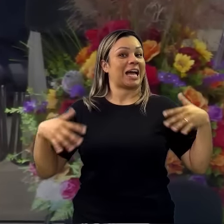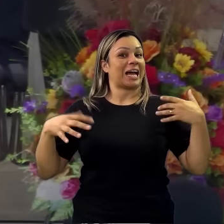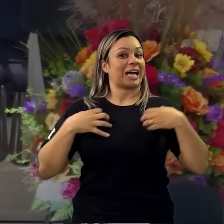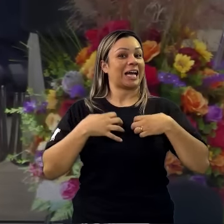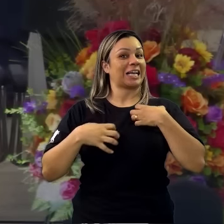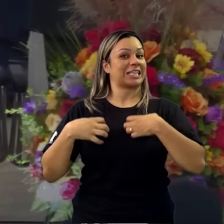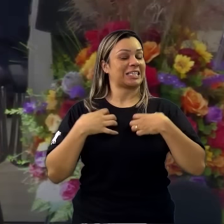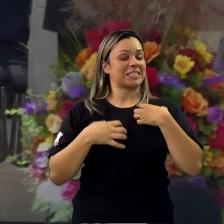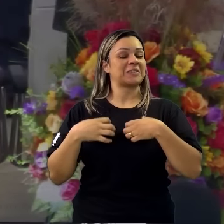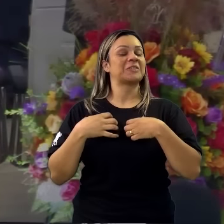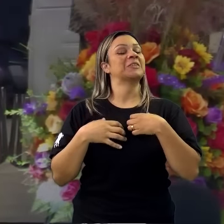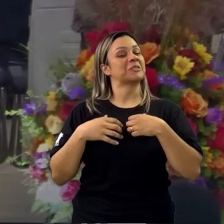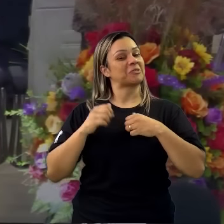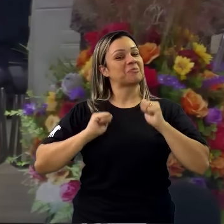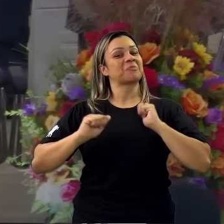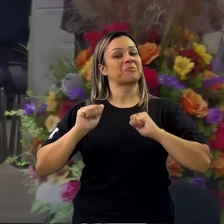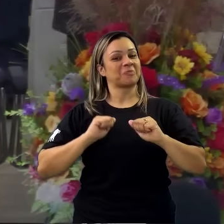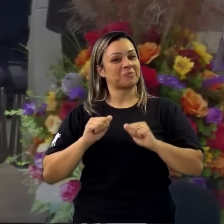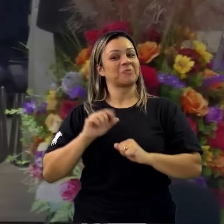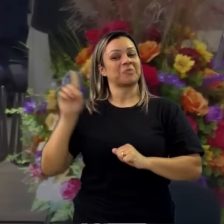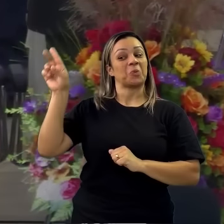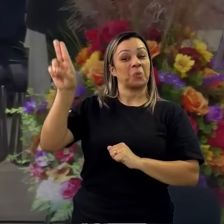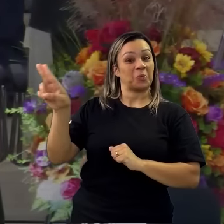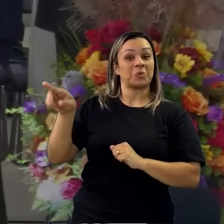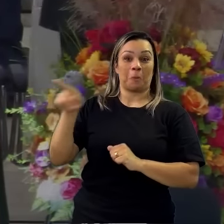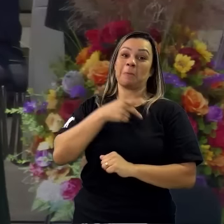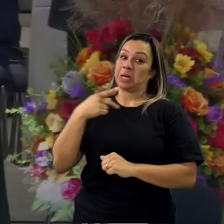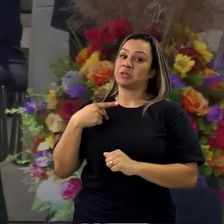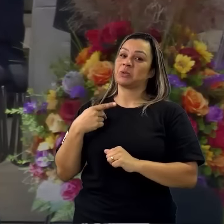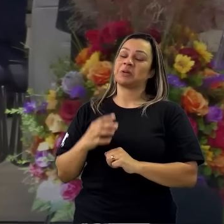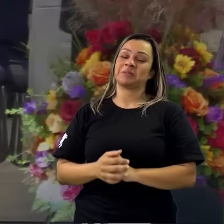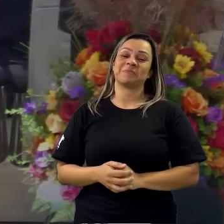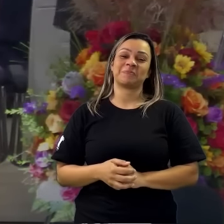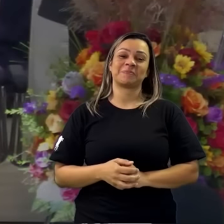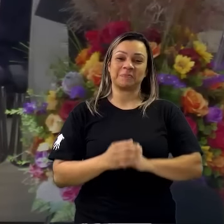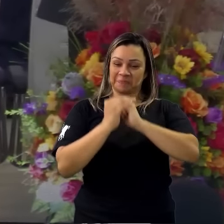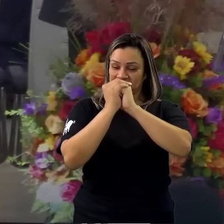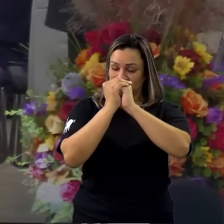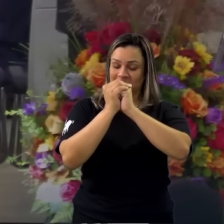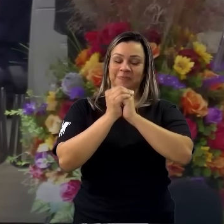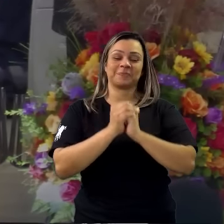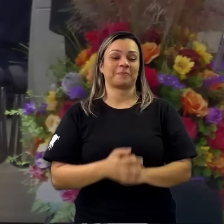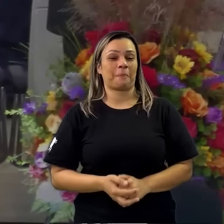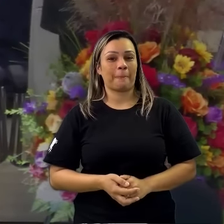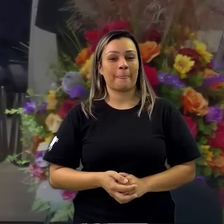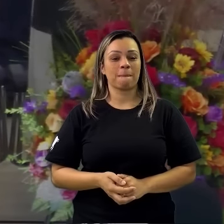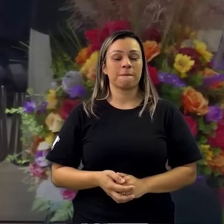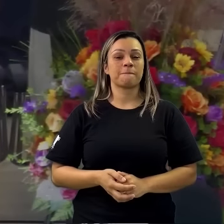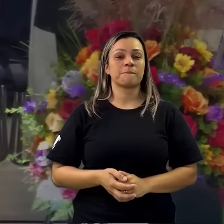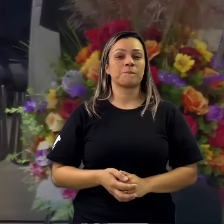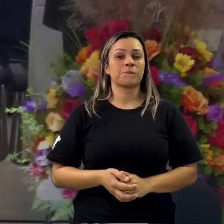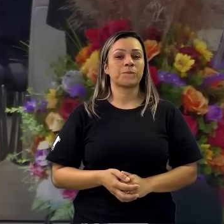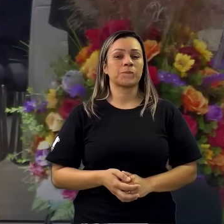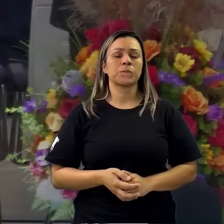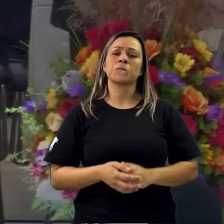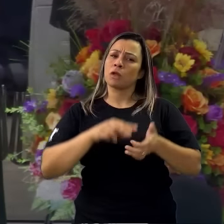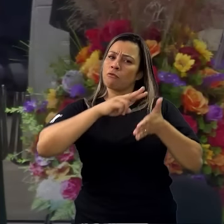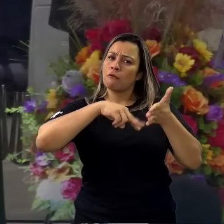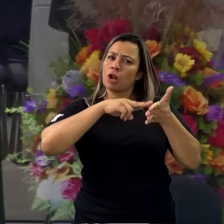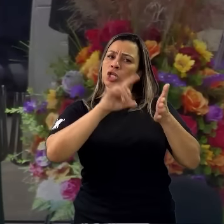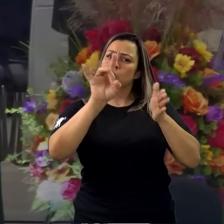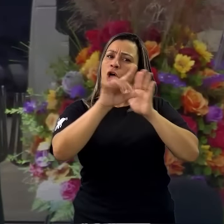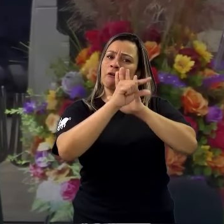boca de Deus continue abençoando senhor em nome de Jesus amém irmãos está escrito eu quero ler só o verso